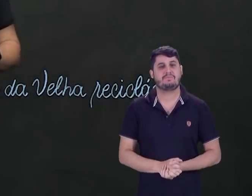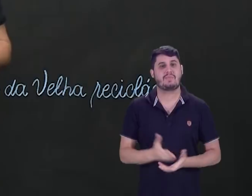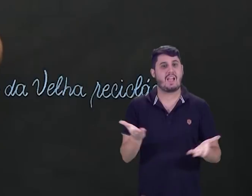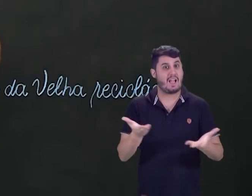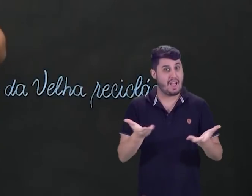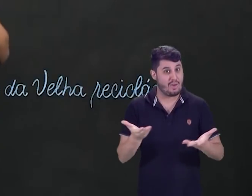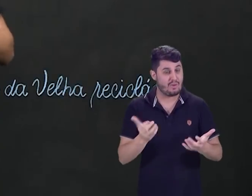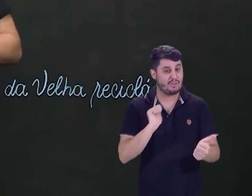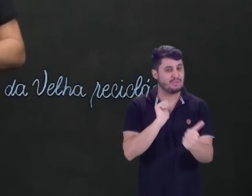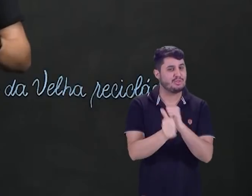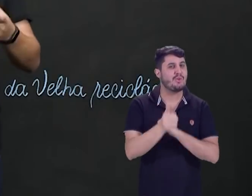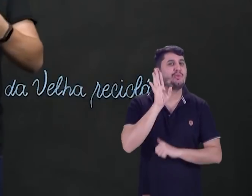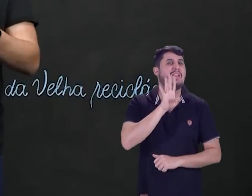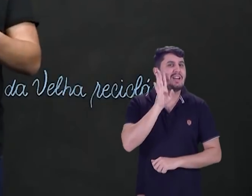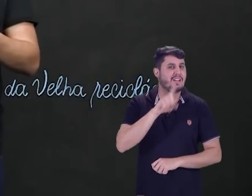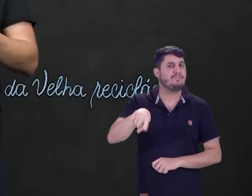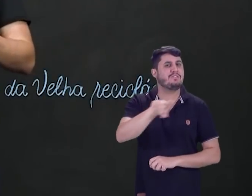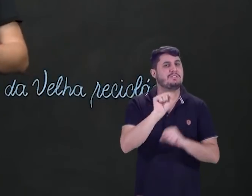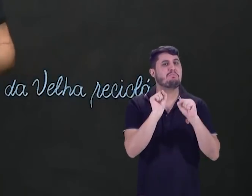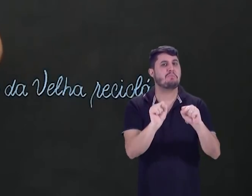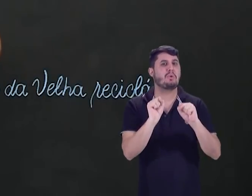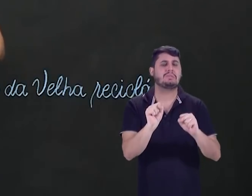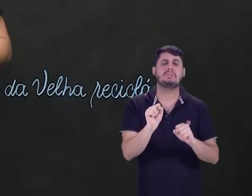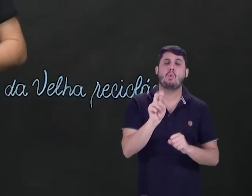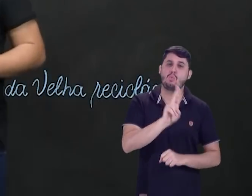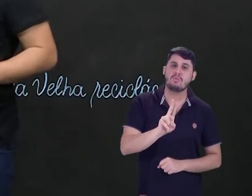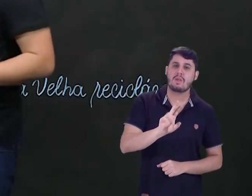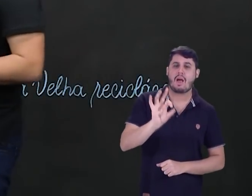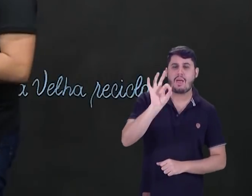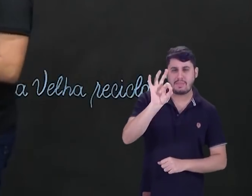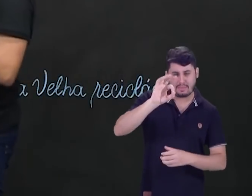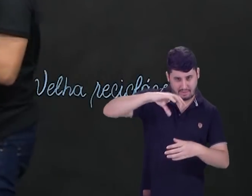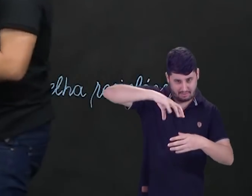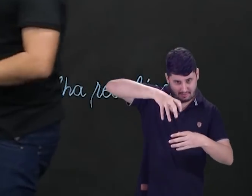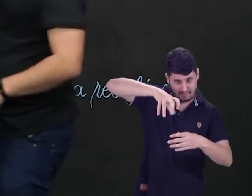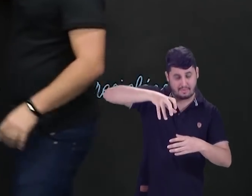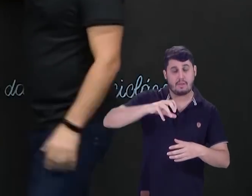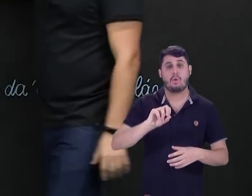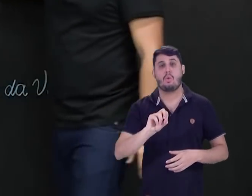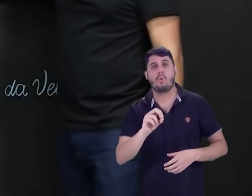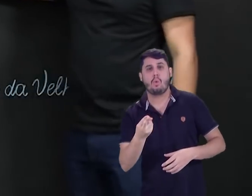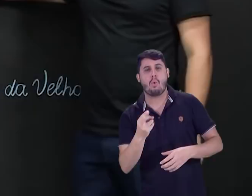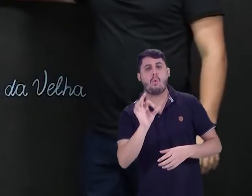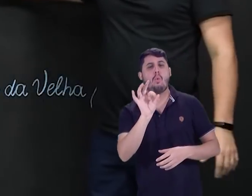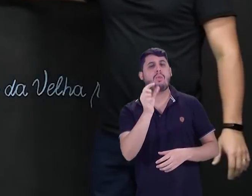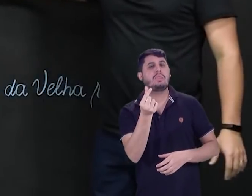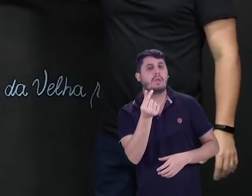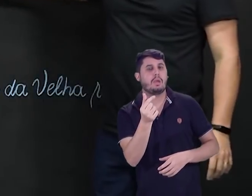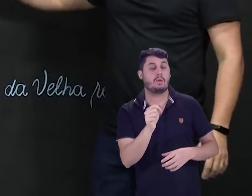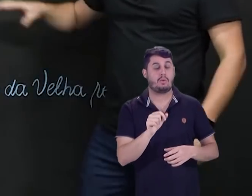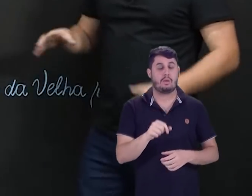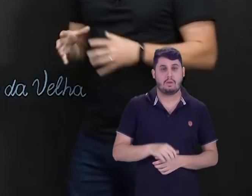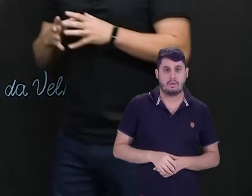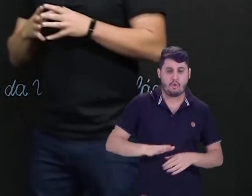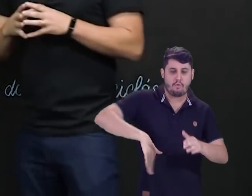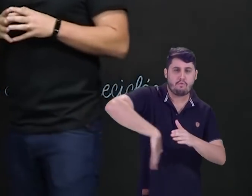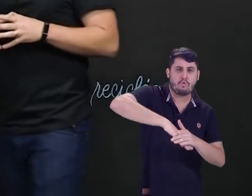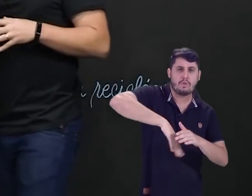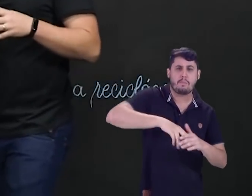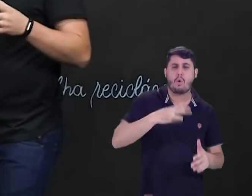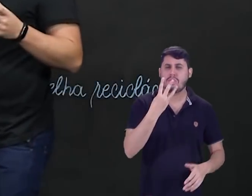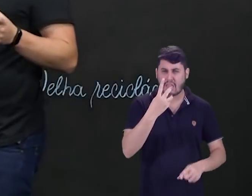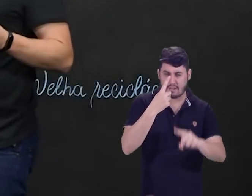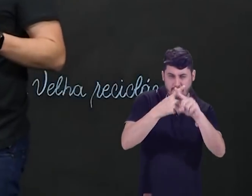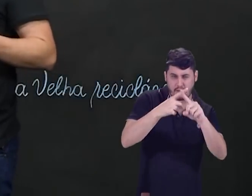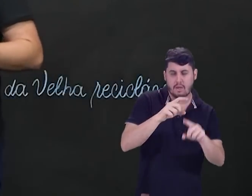com tampinhas ou até mesmo com moedas, que é o jogo do futebol de três toques. O futebol de três